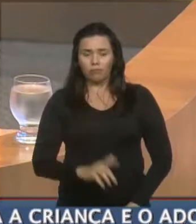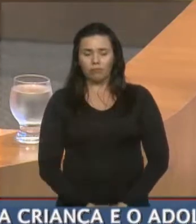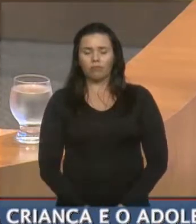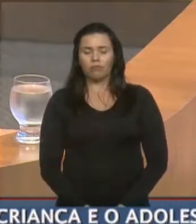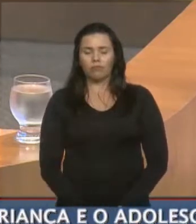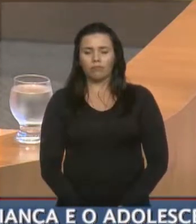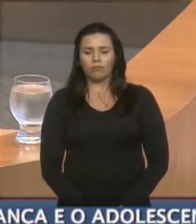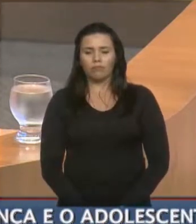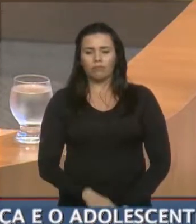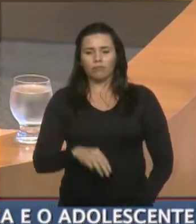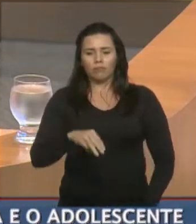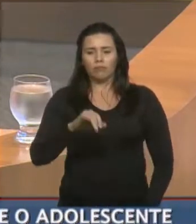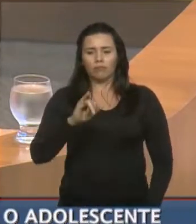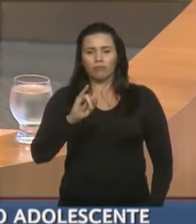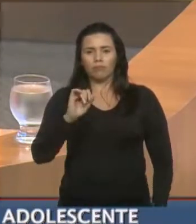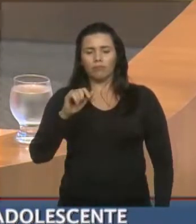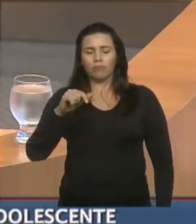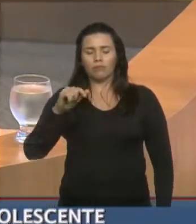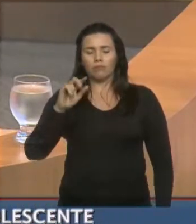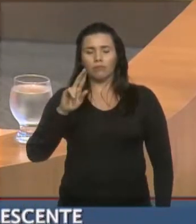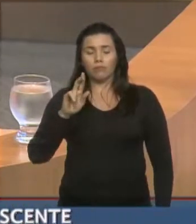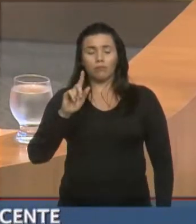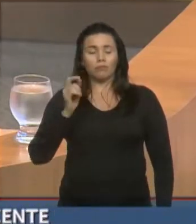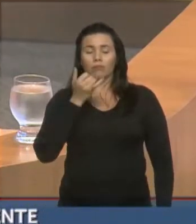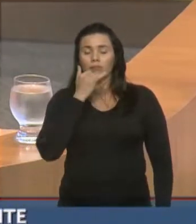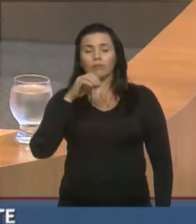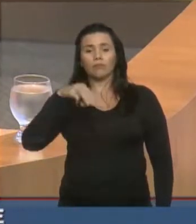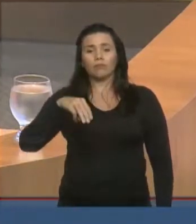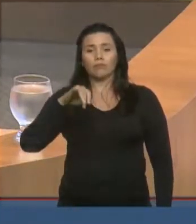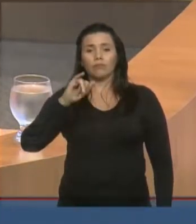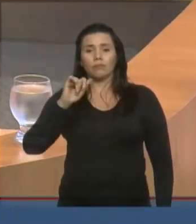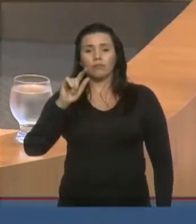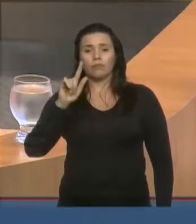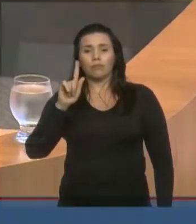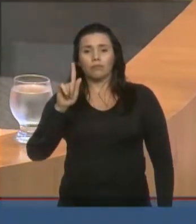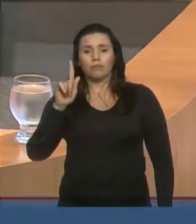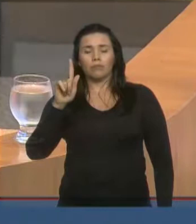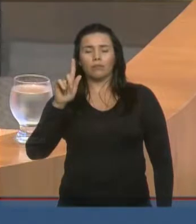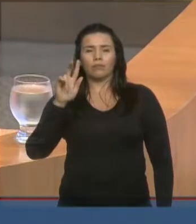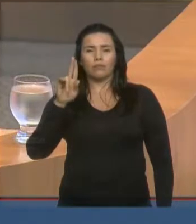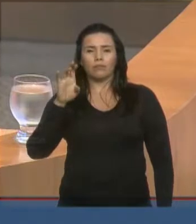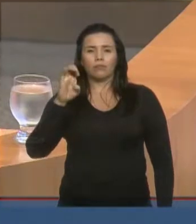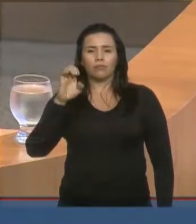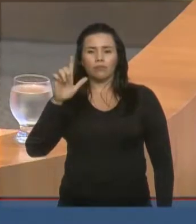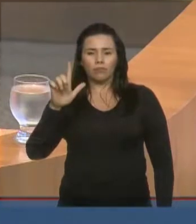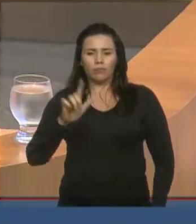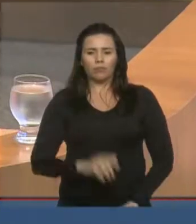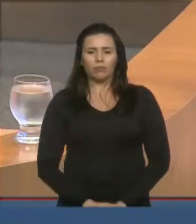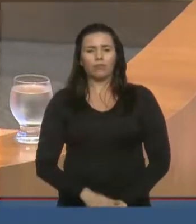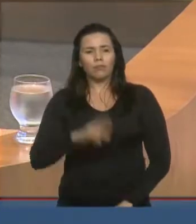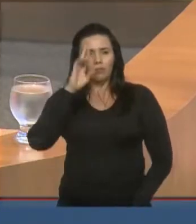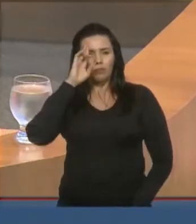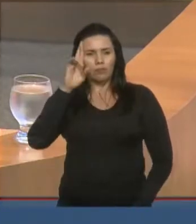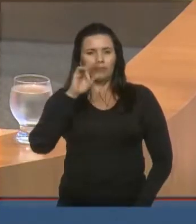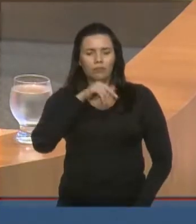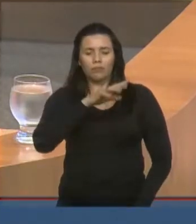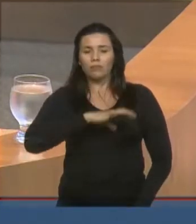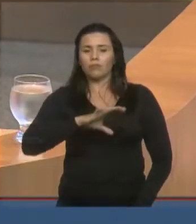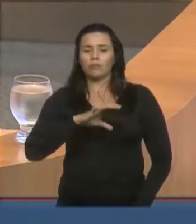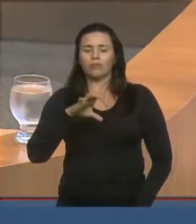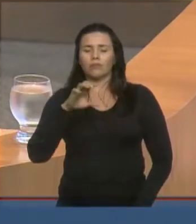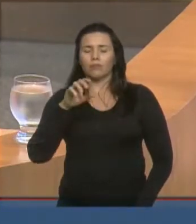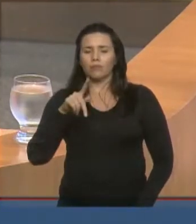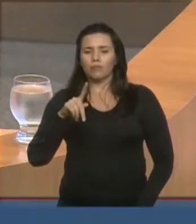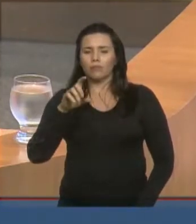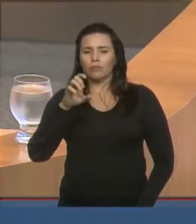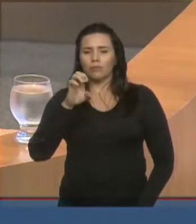Senhor Miguel Alves da Silva Neto, superintendente de Polícia Técnico-Científica, nosso chefe da perícia, nosso amigo, que me conferiu